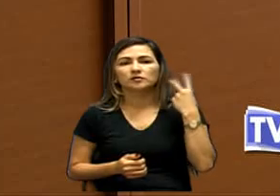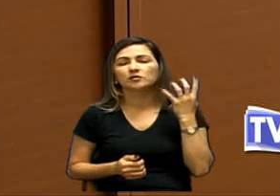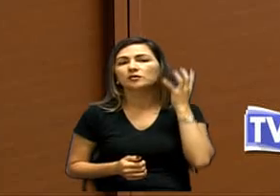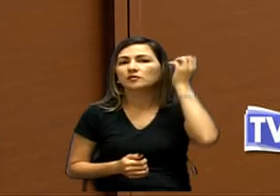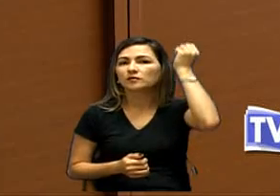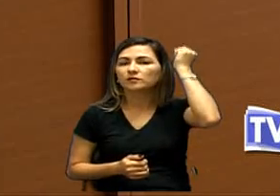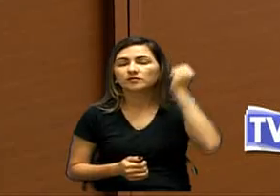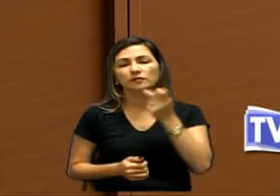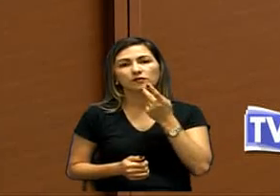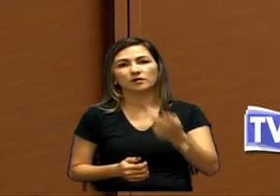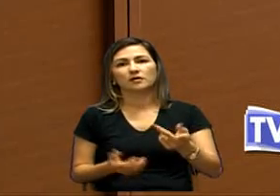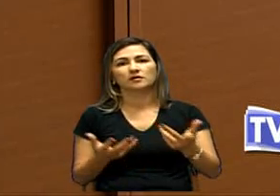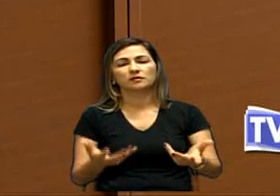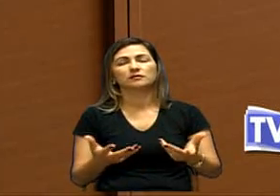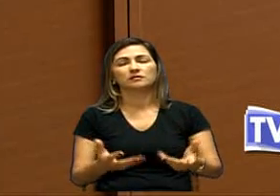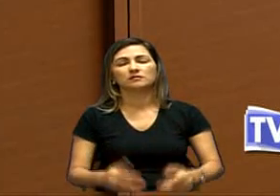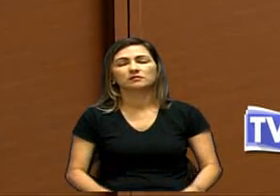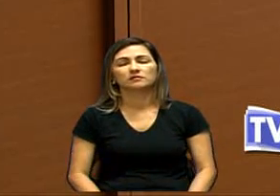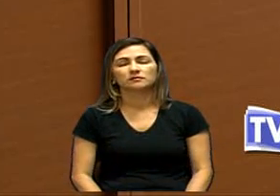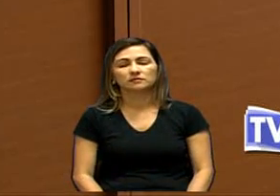pediu, Militão.